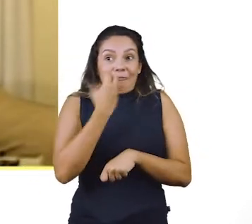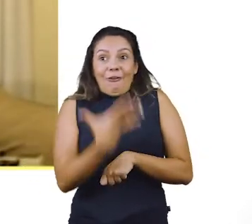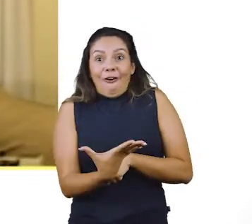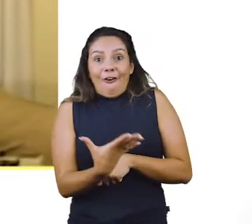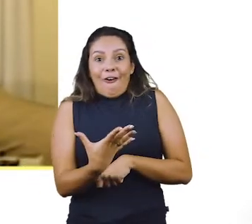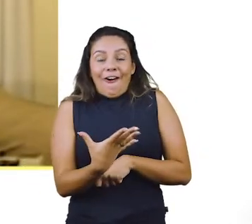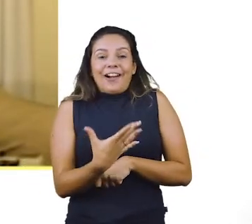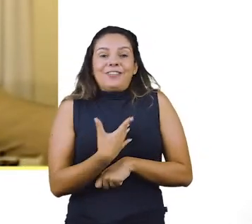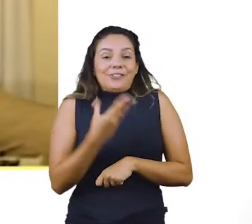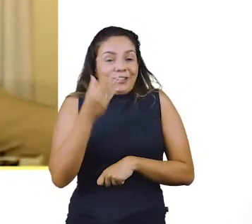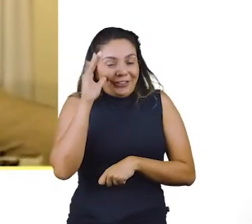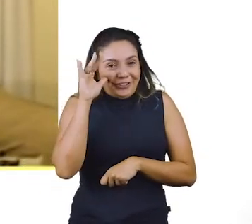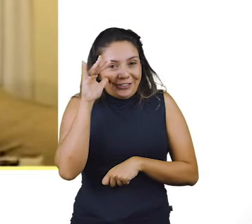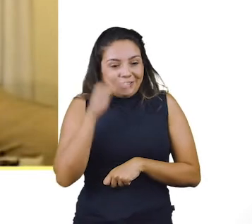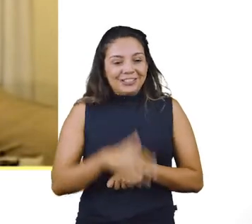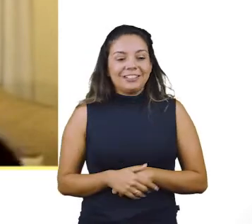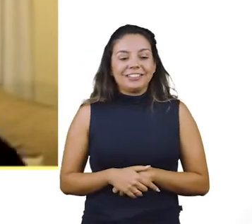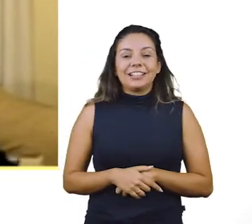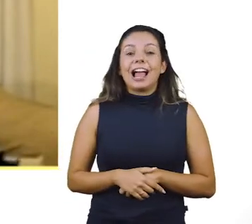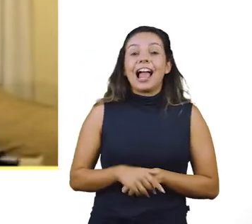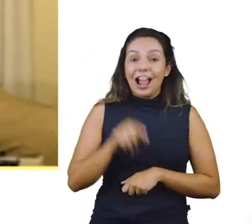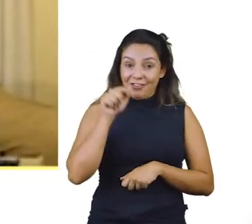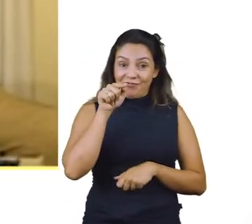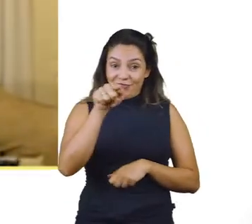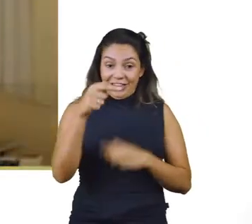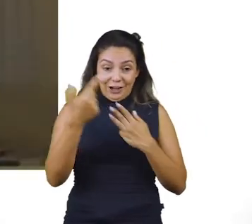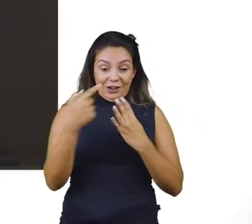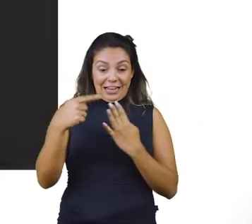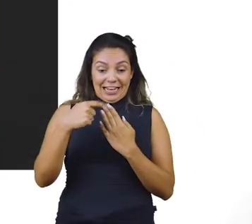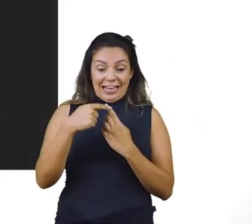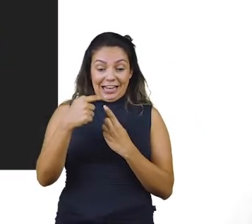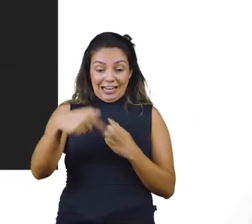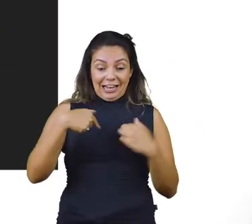de 2020. Se quiser adiantar alguma coisa para a gente, não tem problema, não.